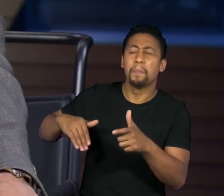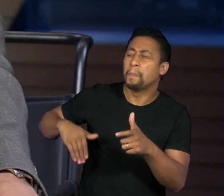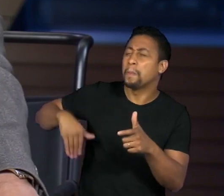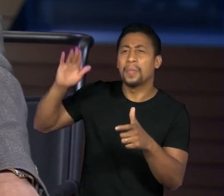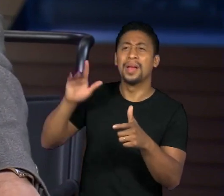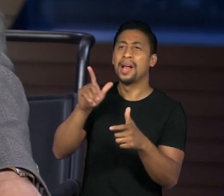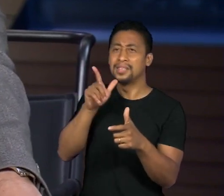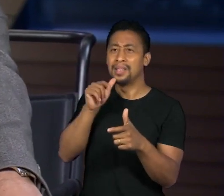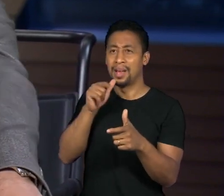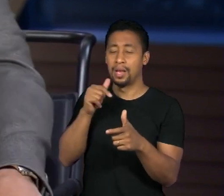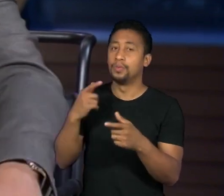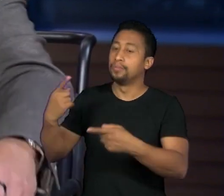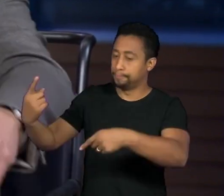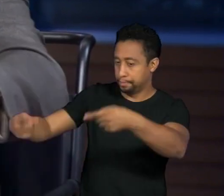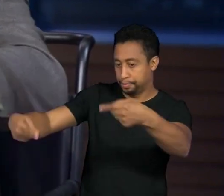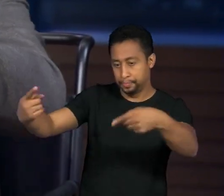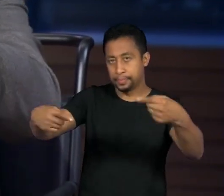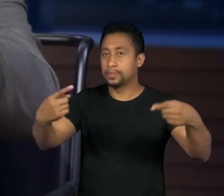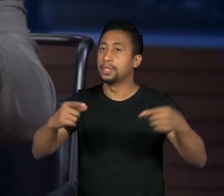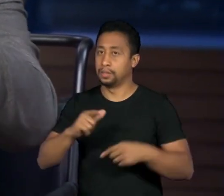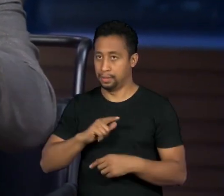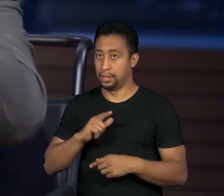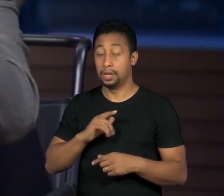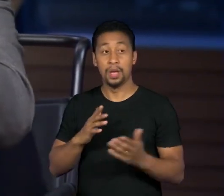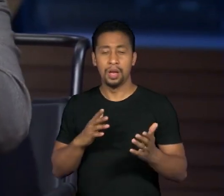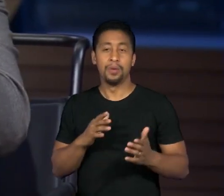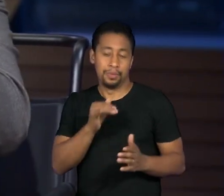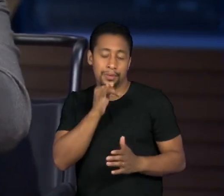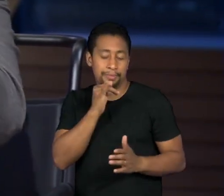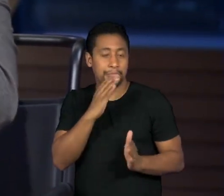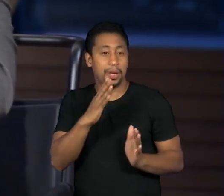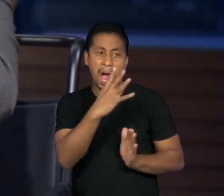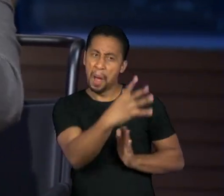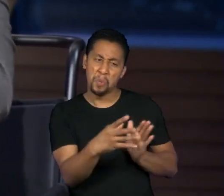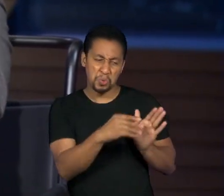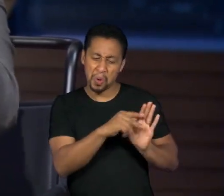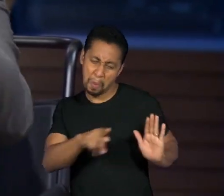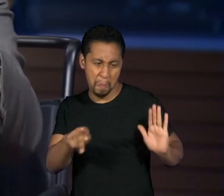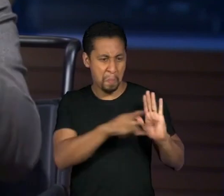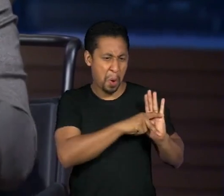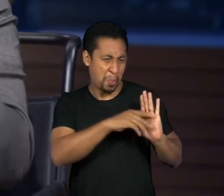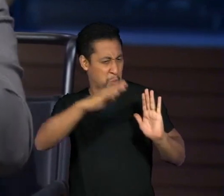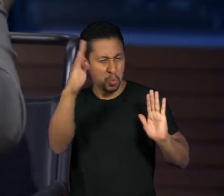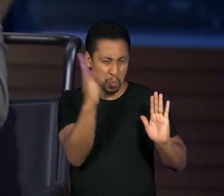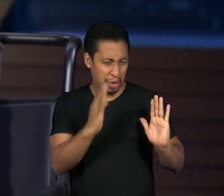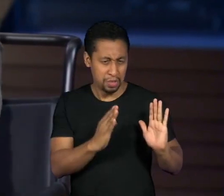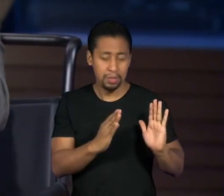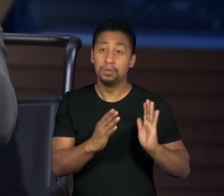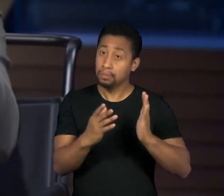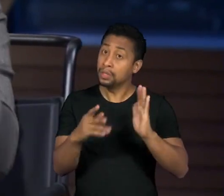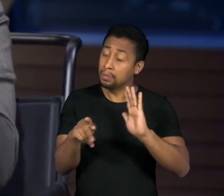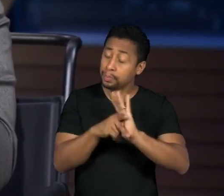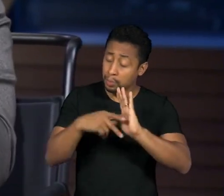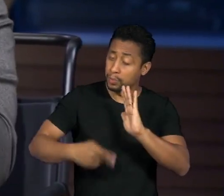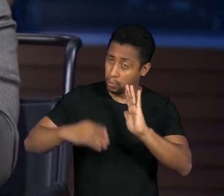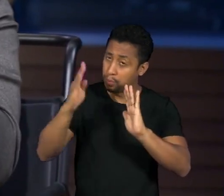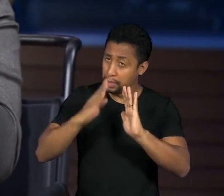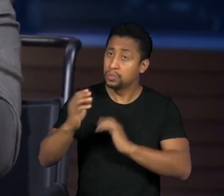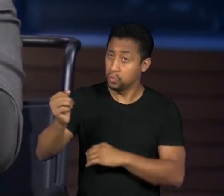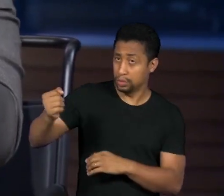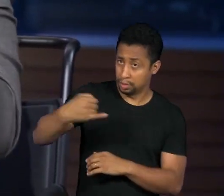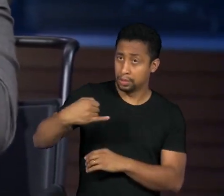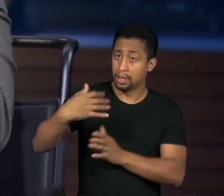governo, no governo passado. A Amazônia é nossa. Sim, a maior porção da floresta amazônica está dentro das fronteiras